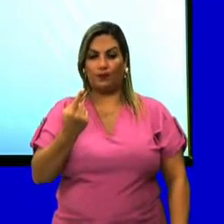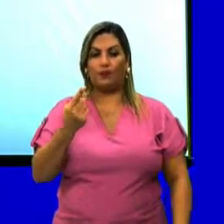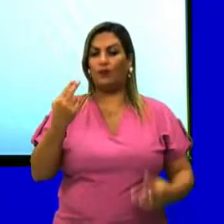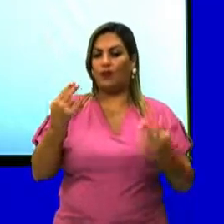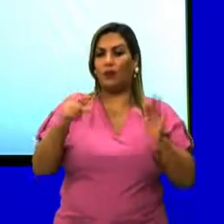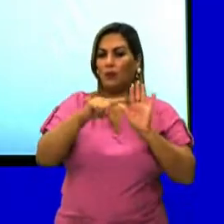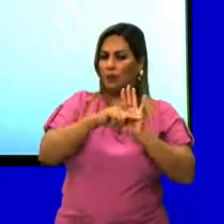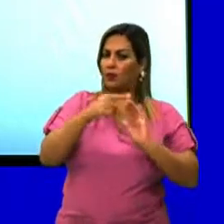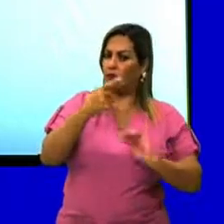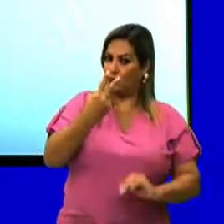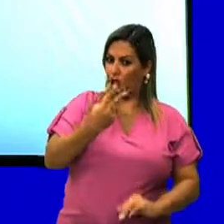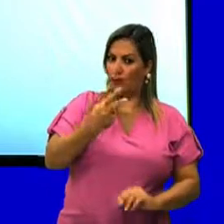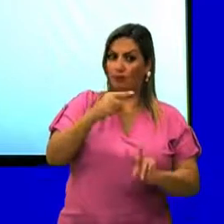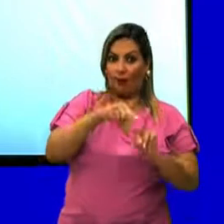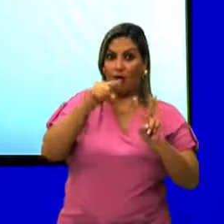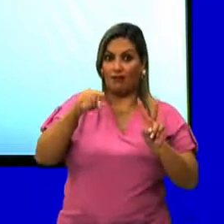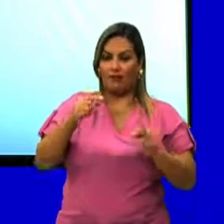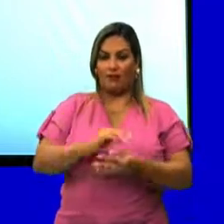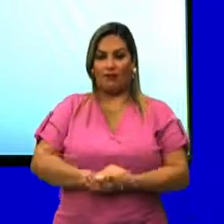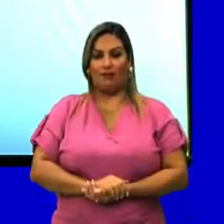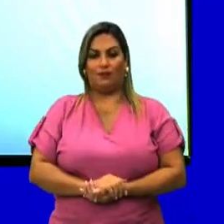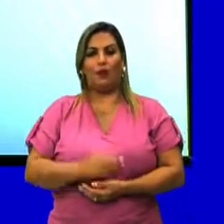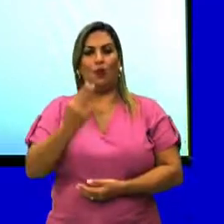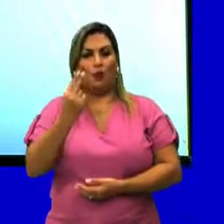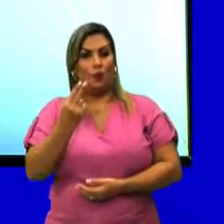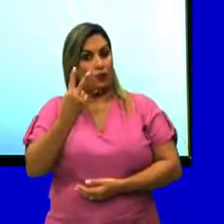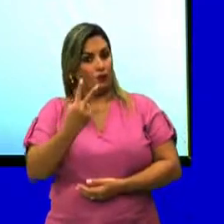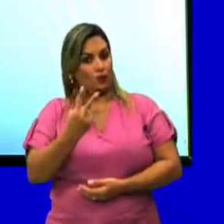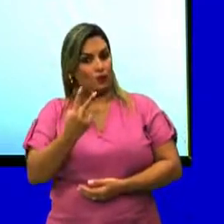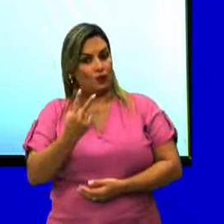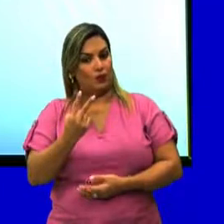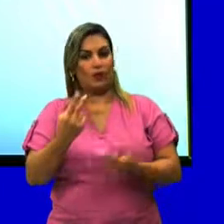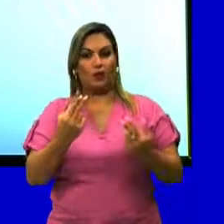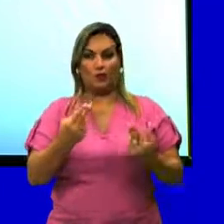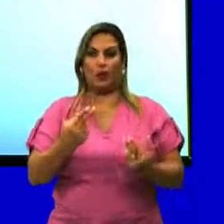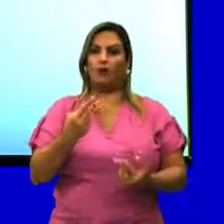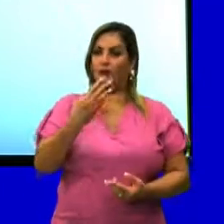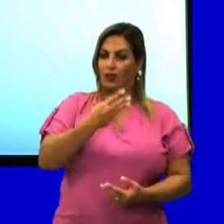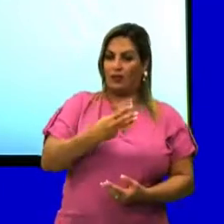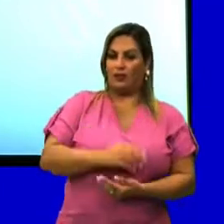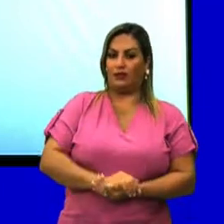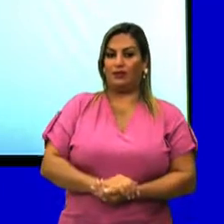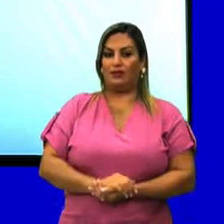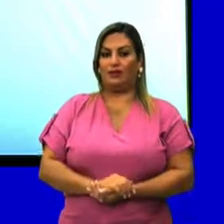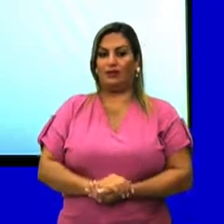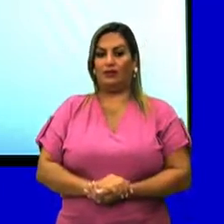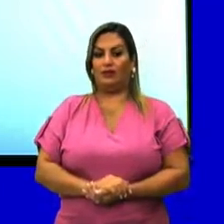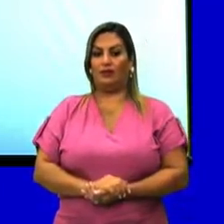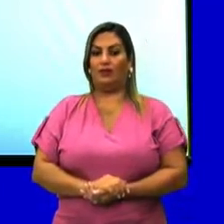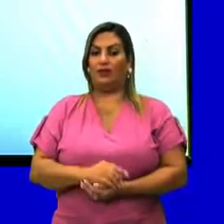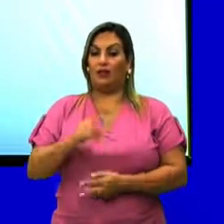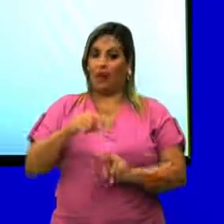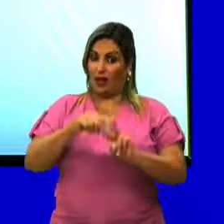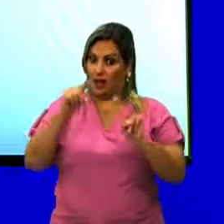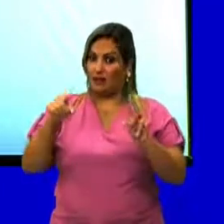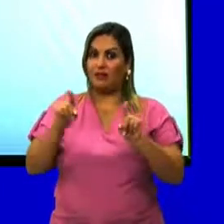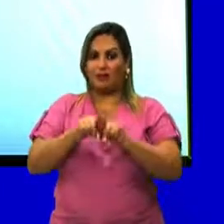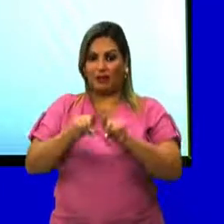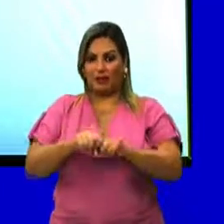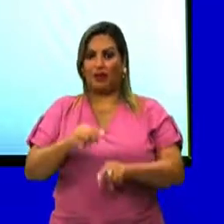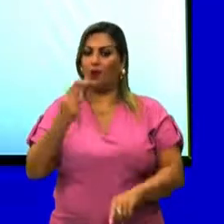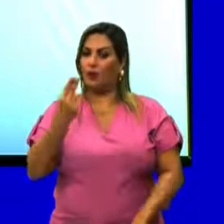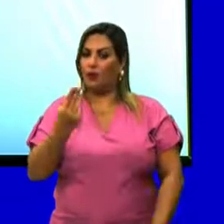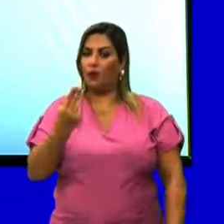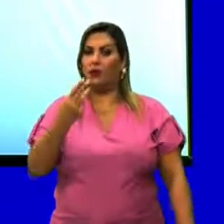= - 2 tem uma raiz U2 é o três porque é uma raiz também